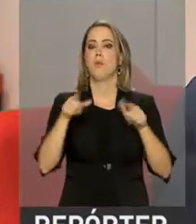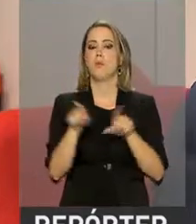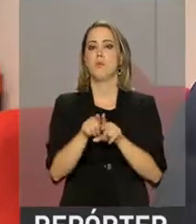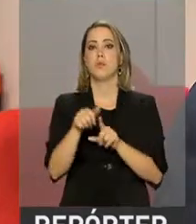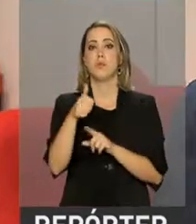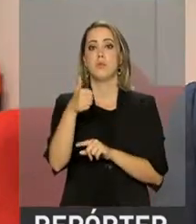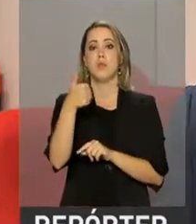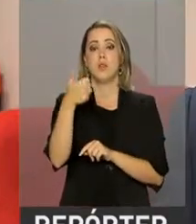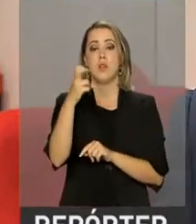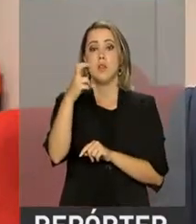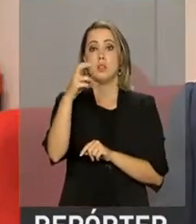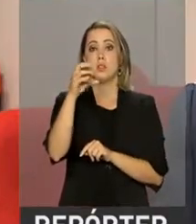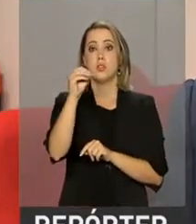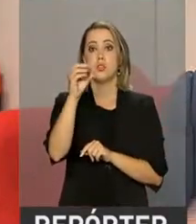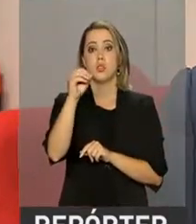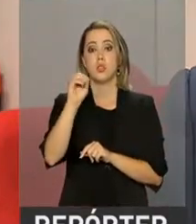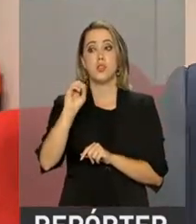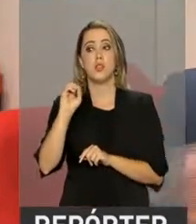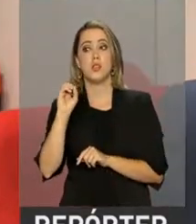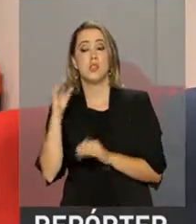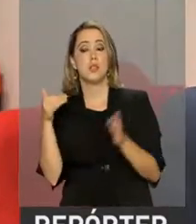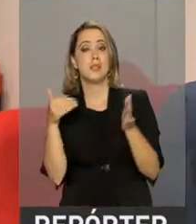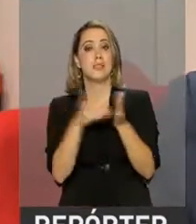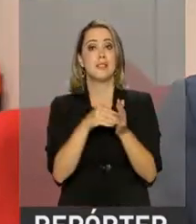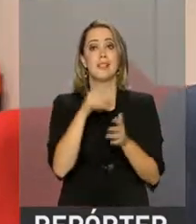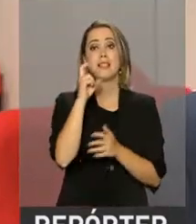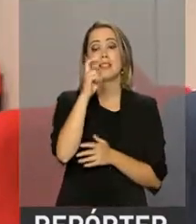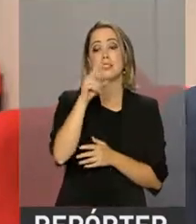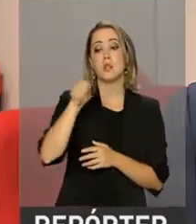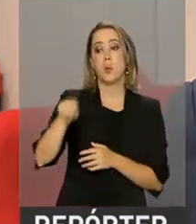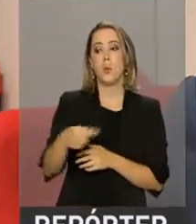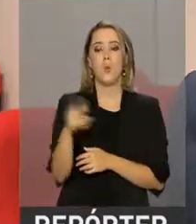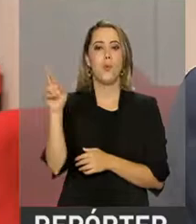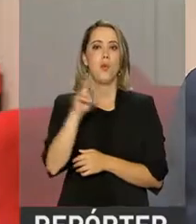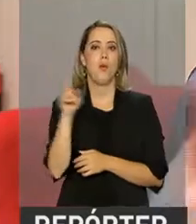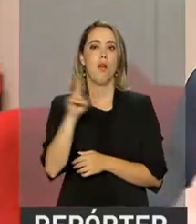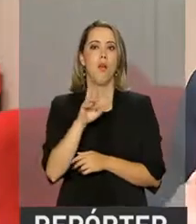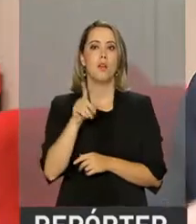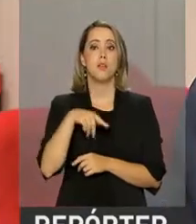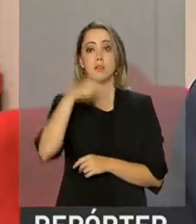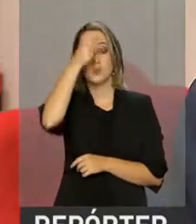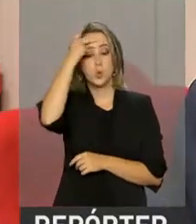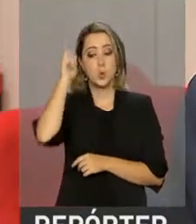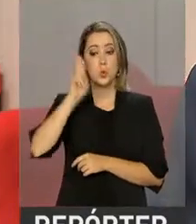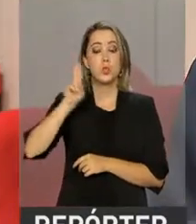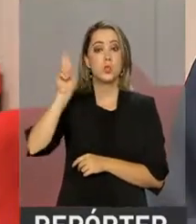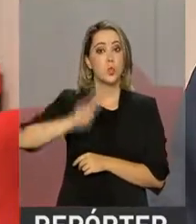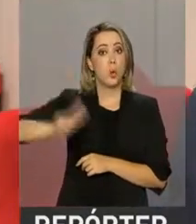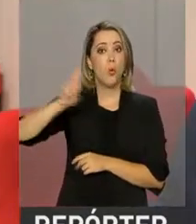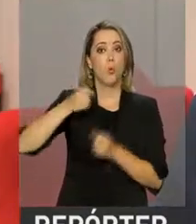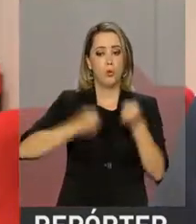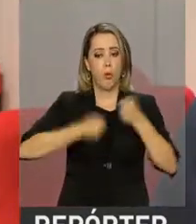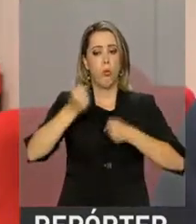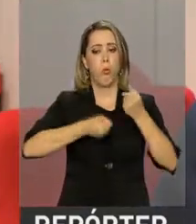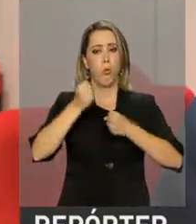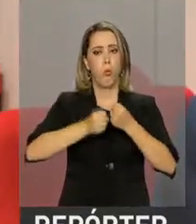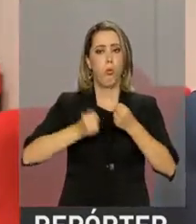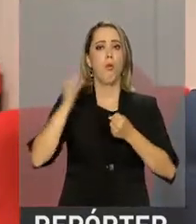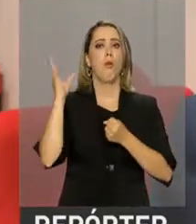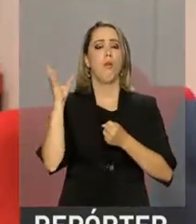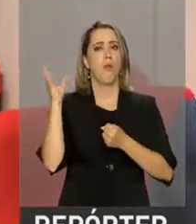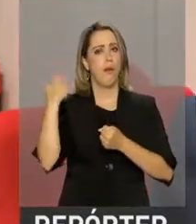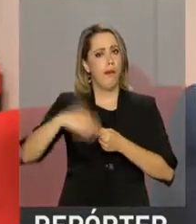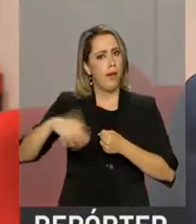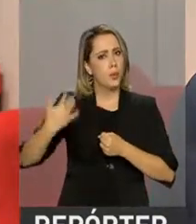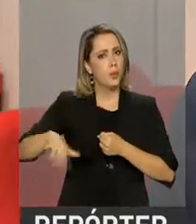de 500 a 5.000 reais no combustível que ele usa para o uso médio quem usa muito carro então fica mais caro ainda gasta